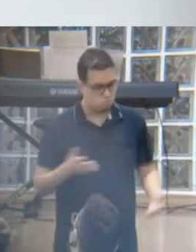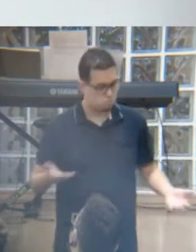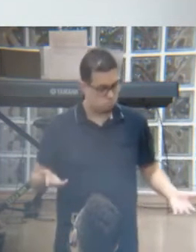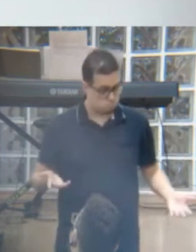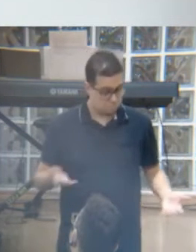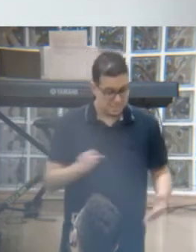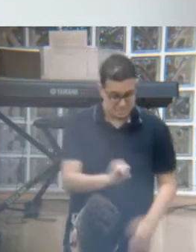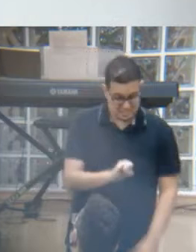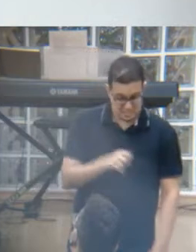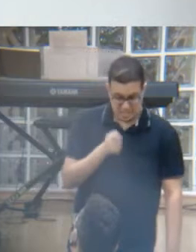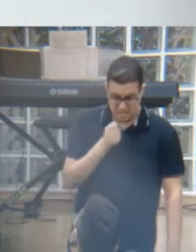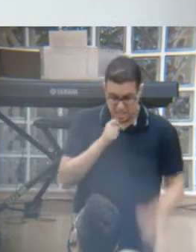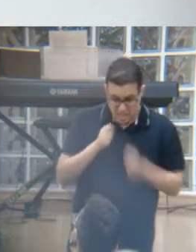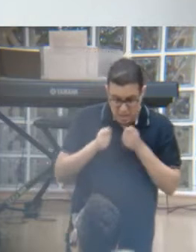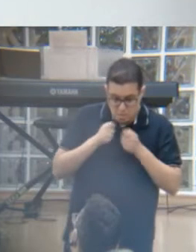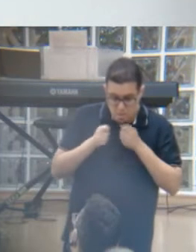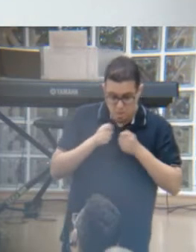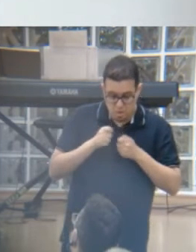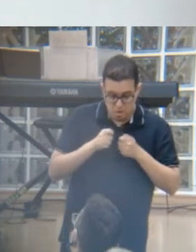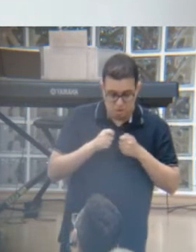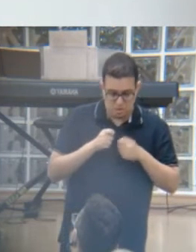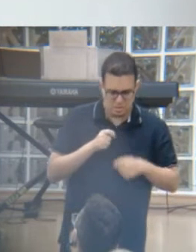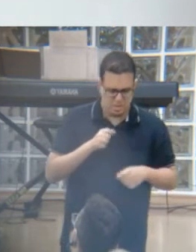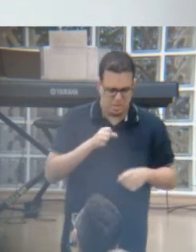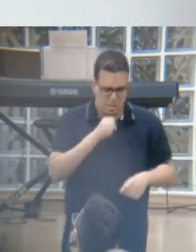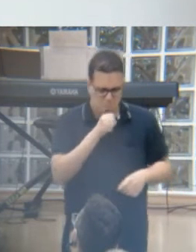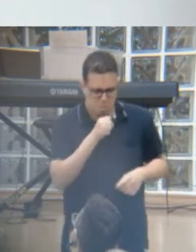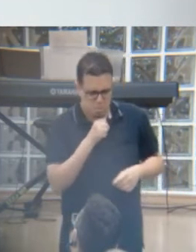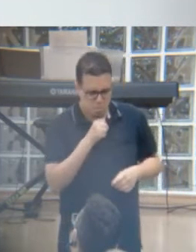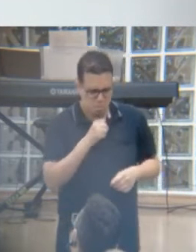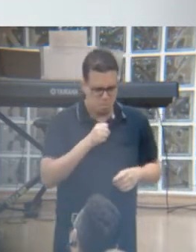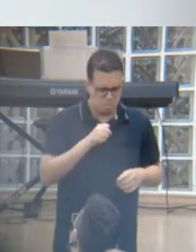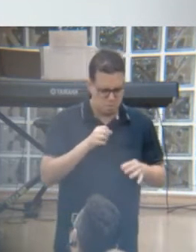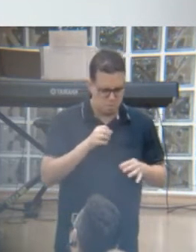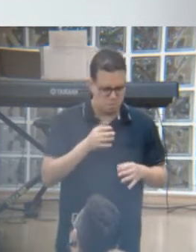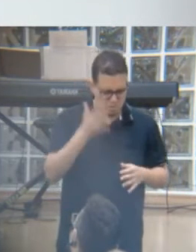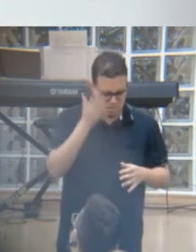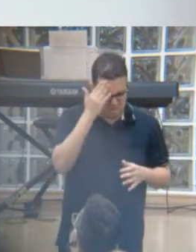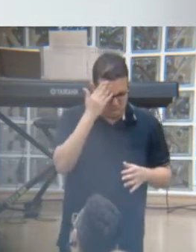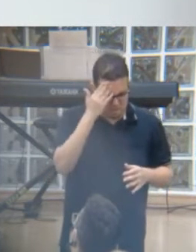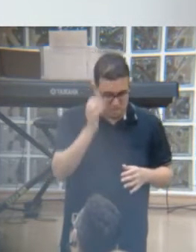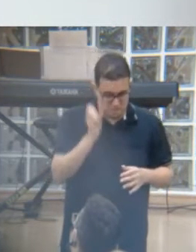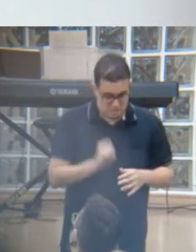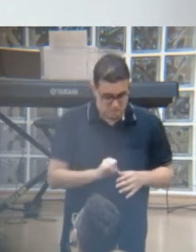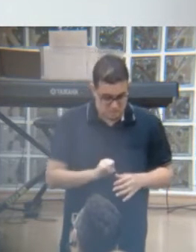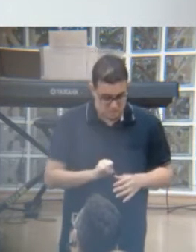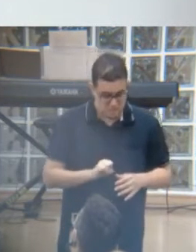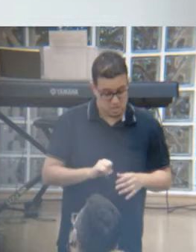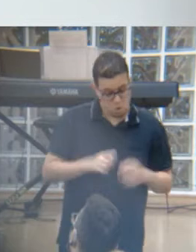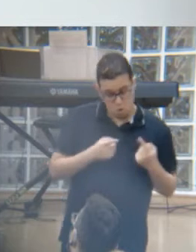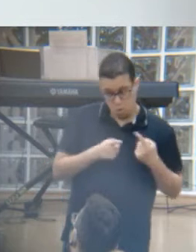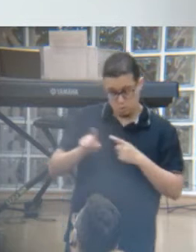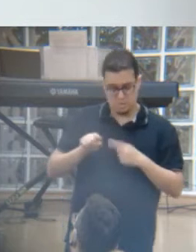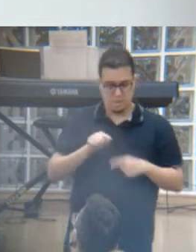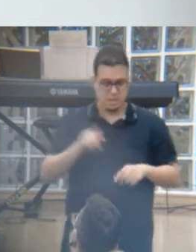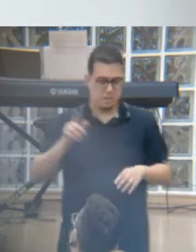muito, está indo preso. Está lá, preso, na sua casa ainda, depois de